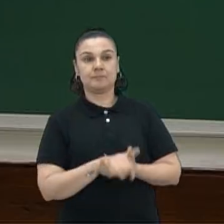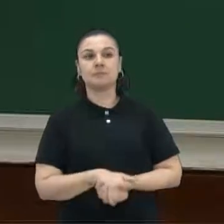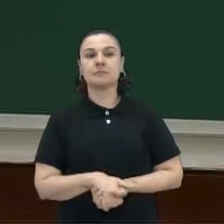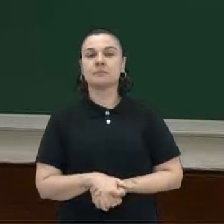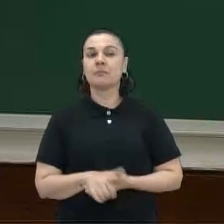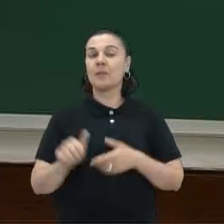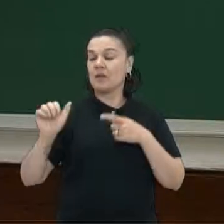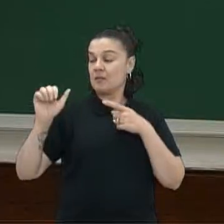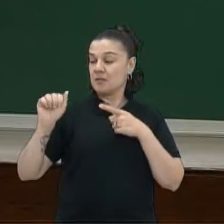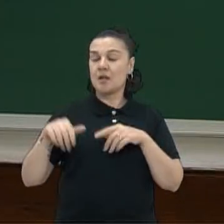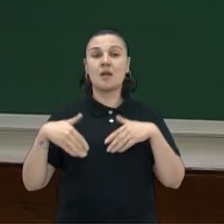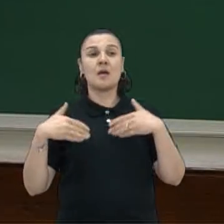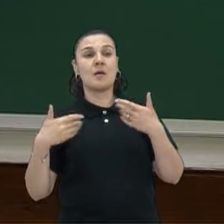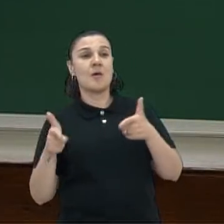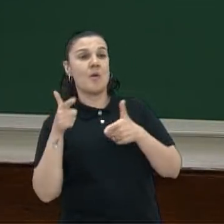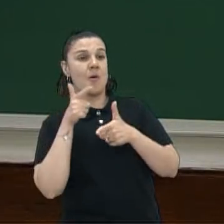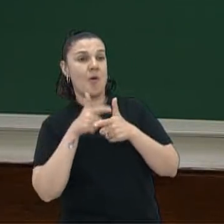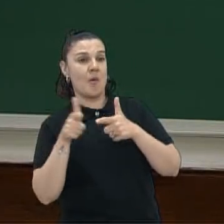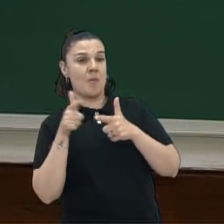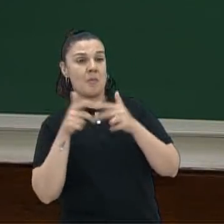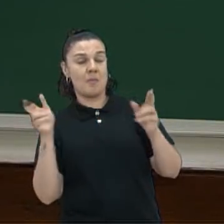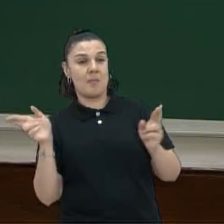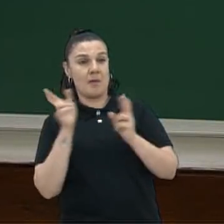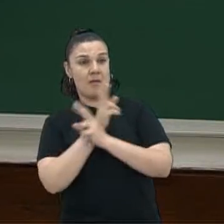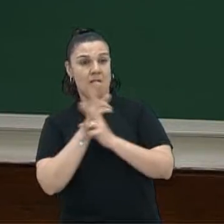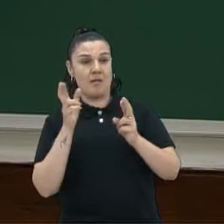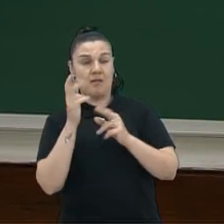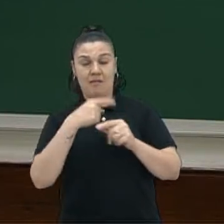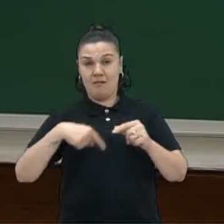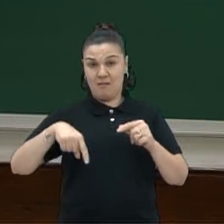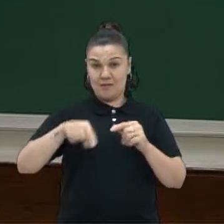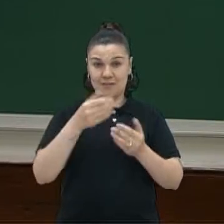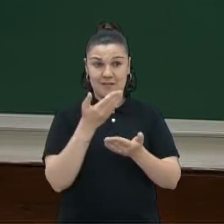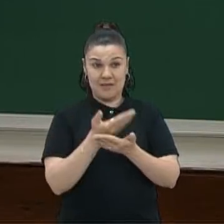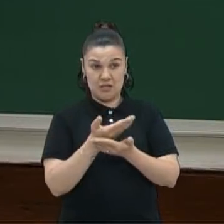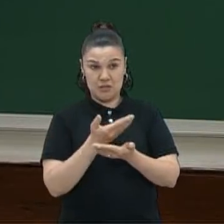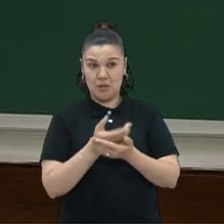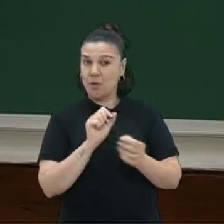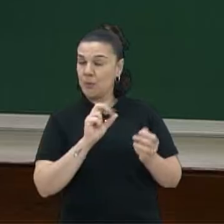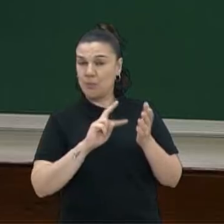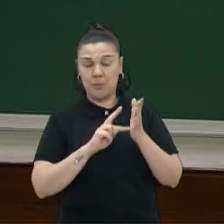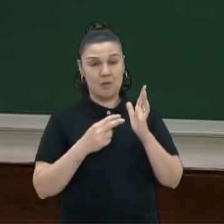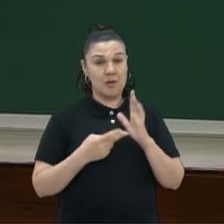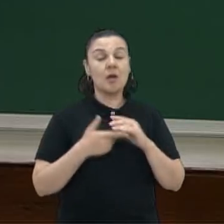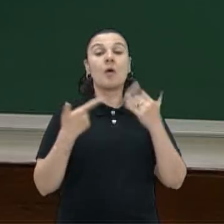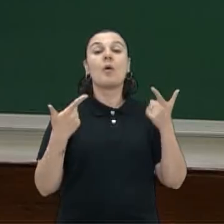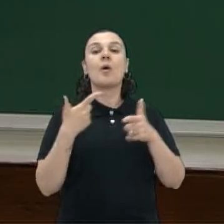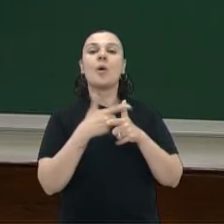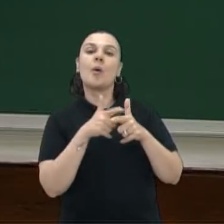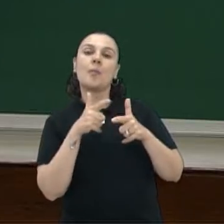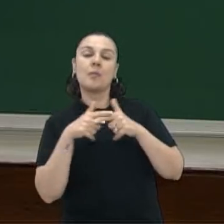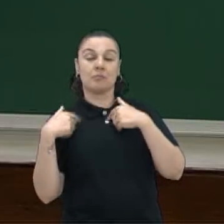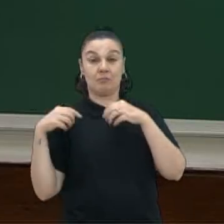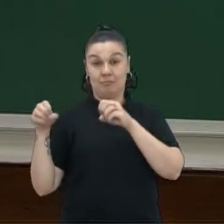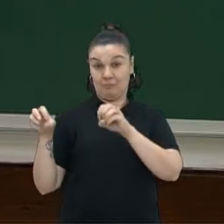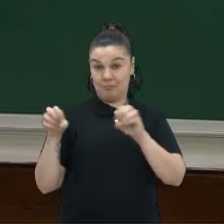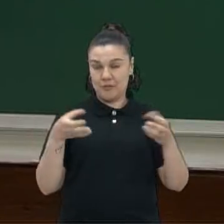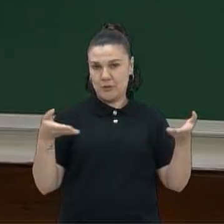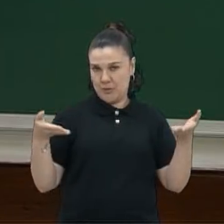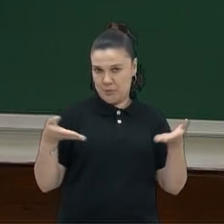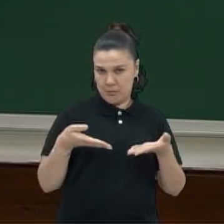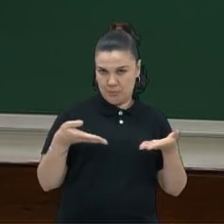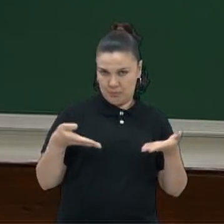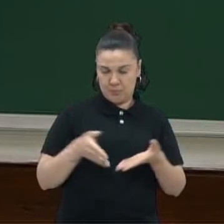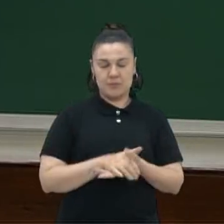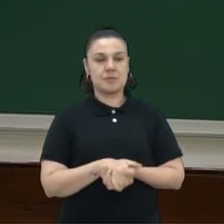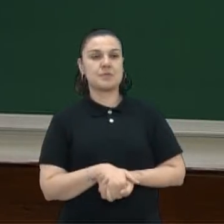responda. Qual o problema relacionado a esta aula? Ou seja, qual o problema do que a gente